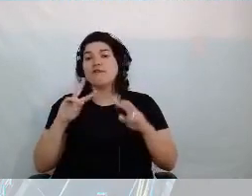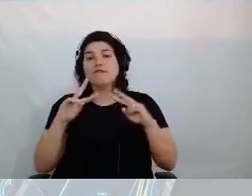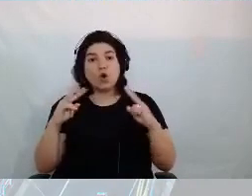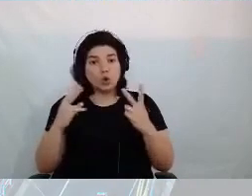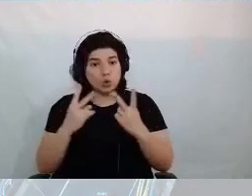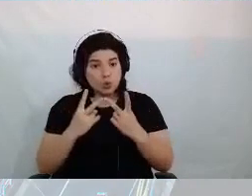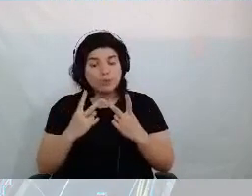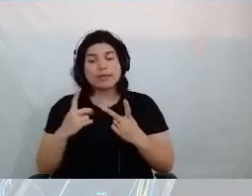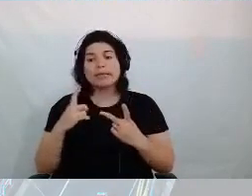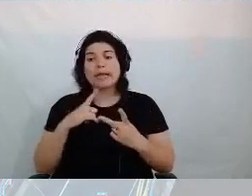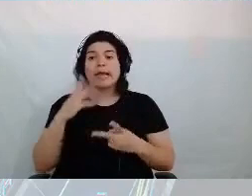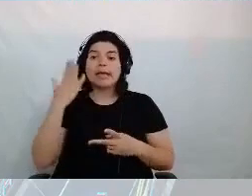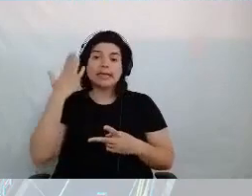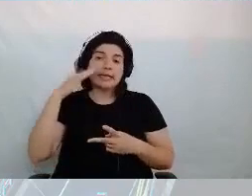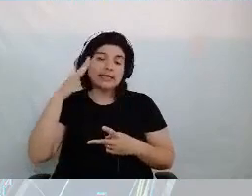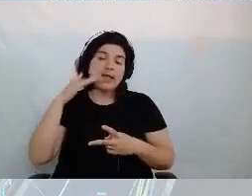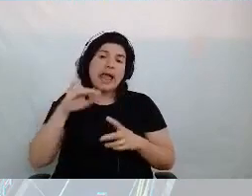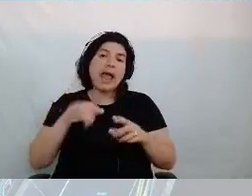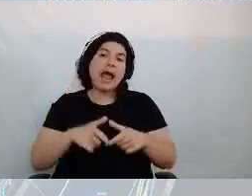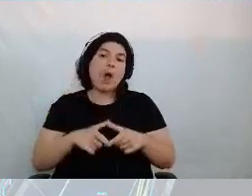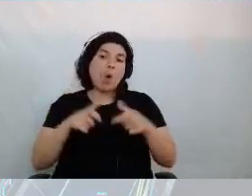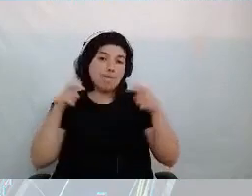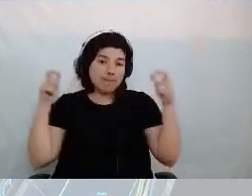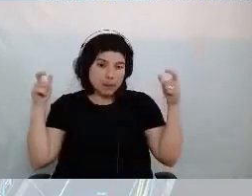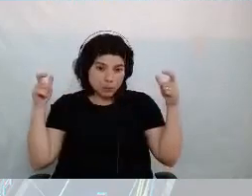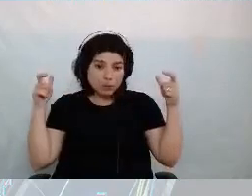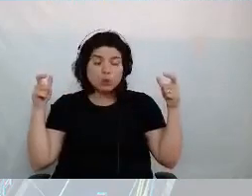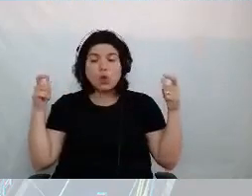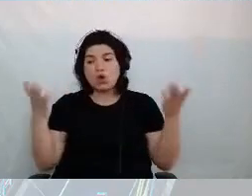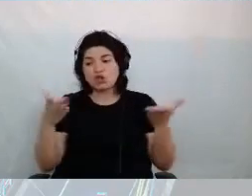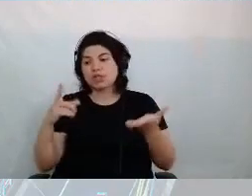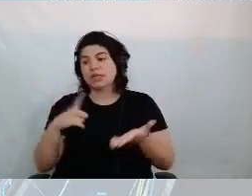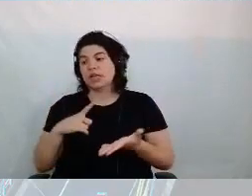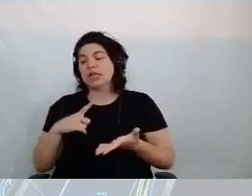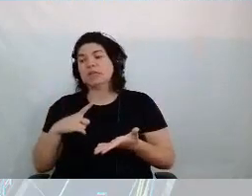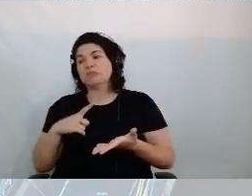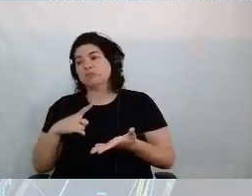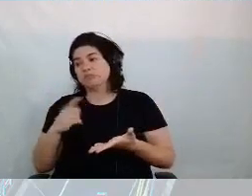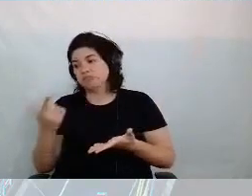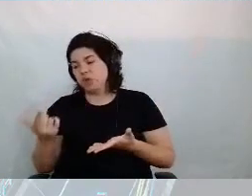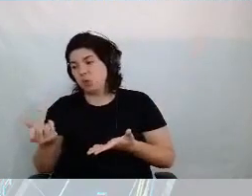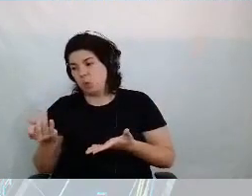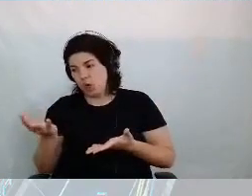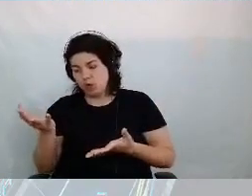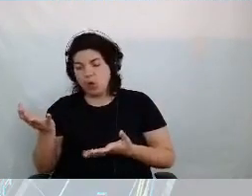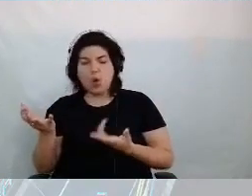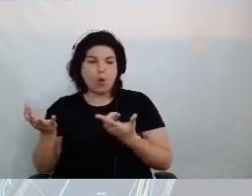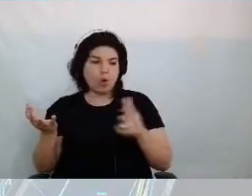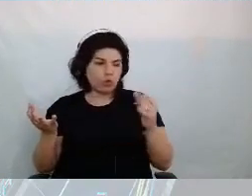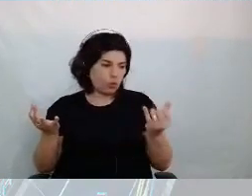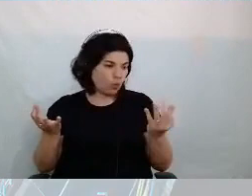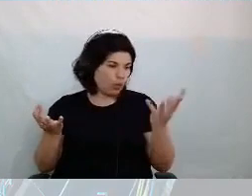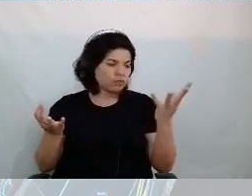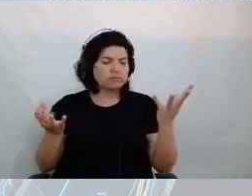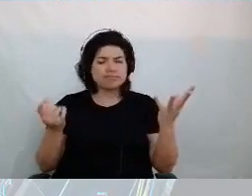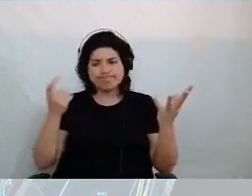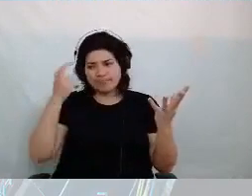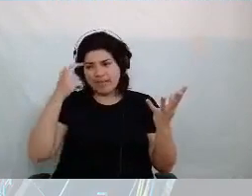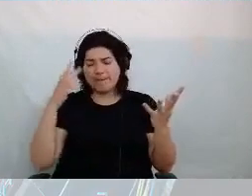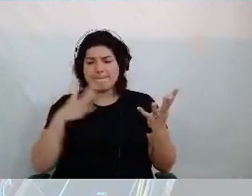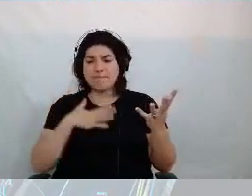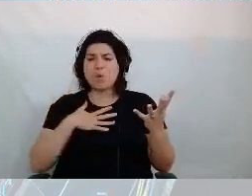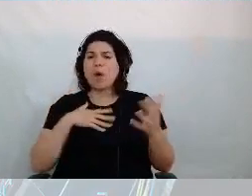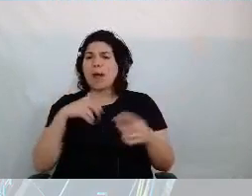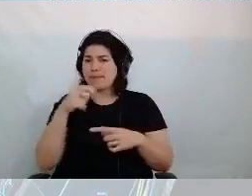a projeção de aumento. Então, hoje eu tenho X e eu vou passar a ter 10x. E eu quero entender se minha aplicação vai atender, vai suportar